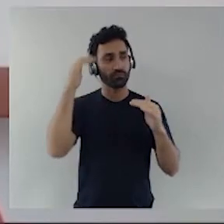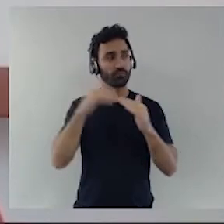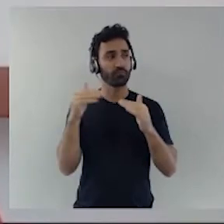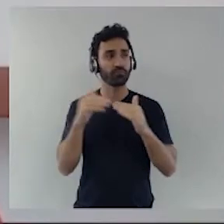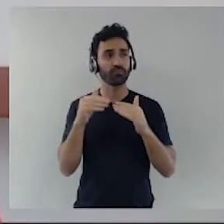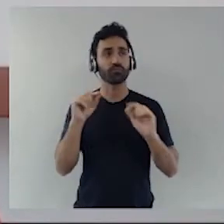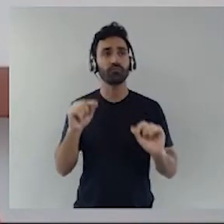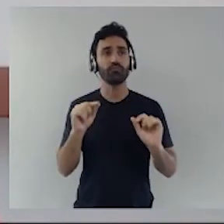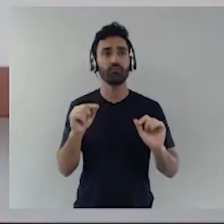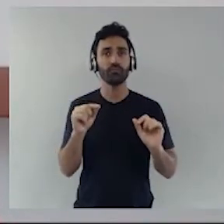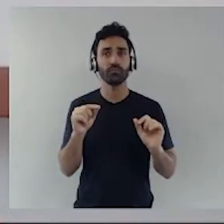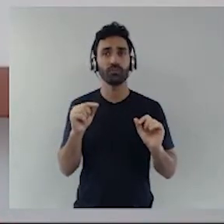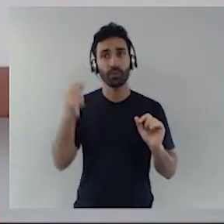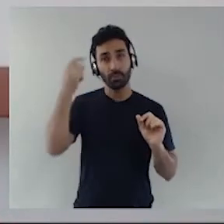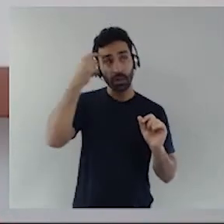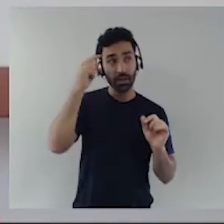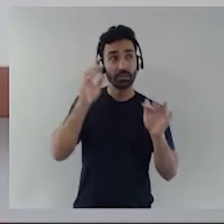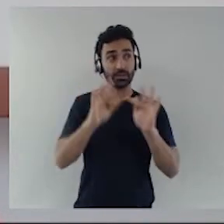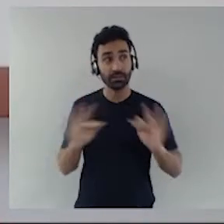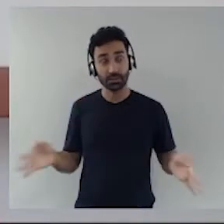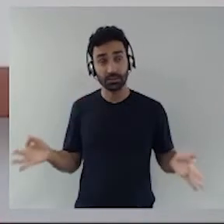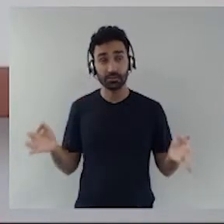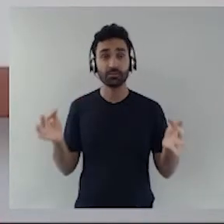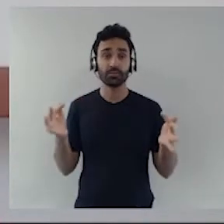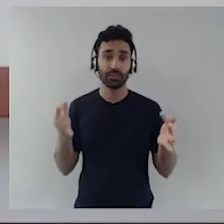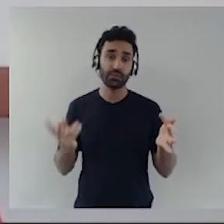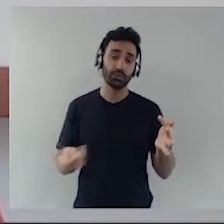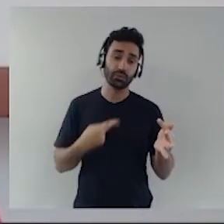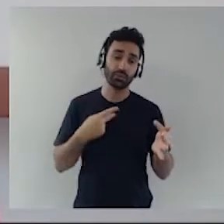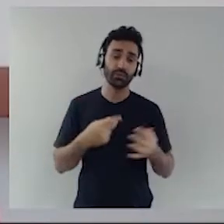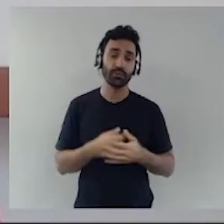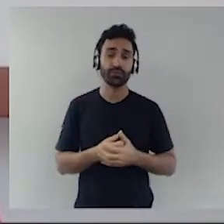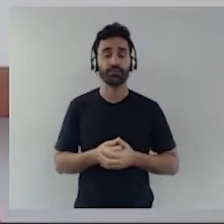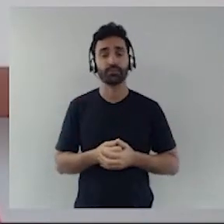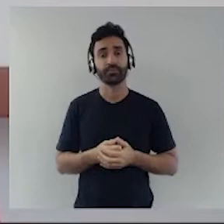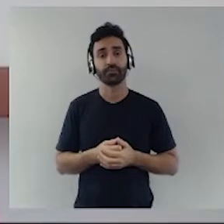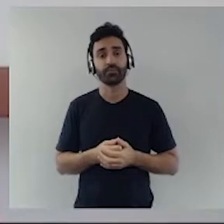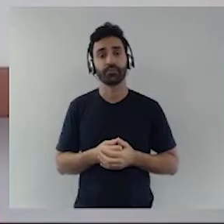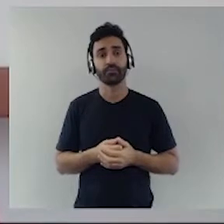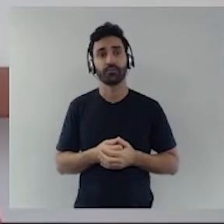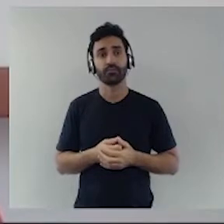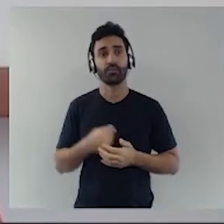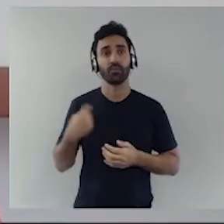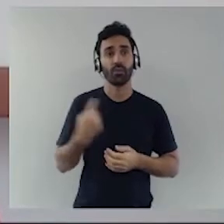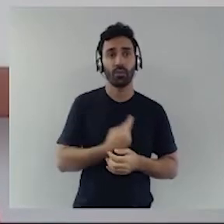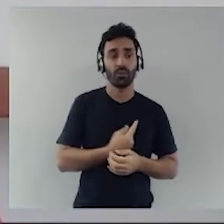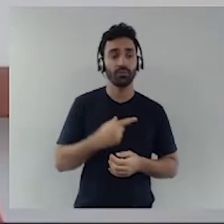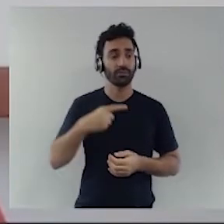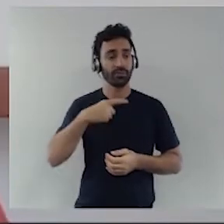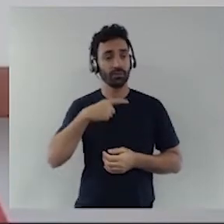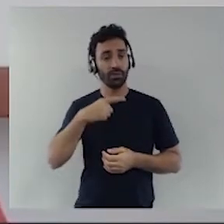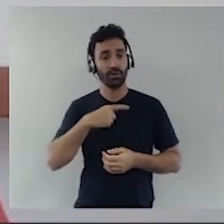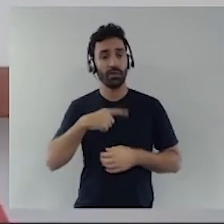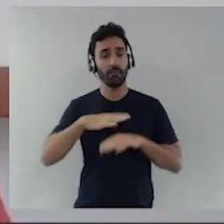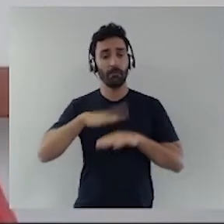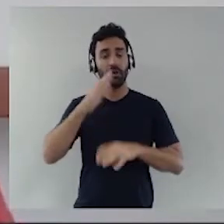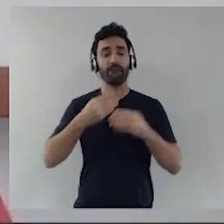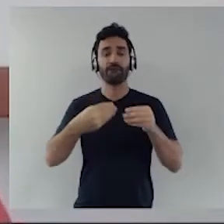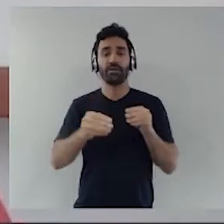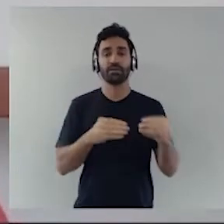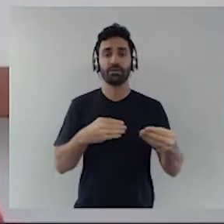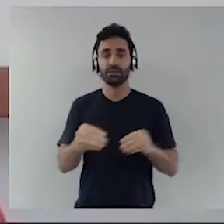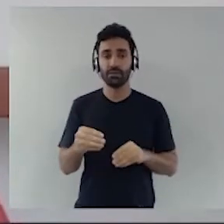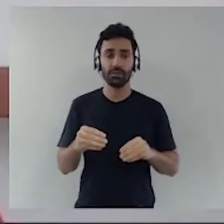essa simplificação que ela foi gerada a ideia de que nós temos agora maior flexibilidade